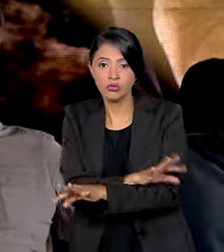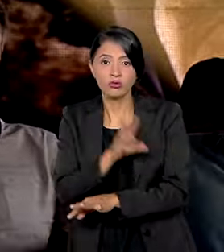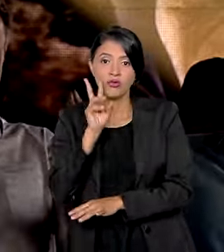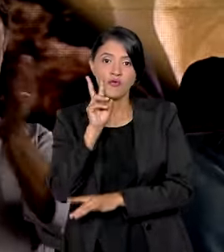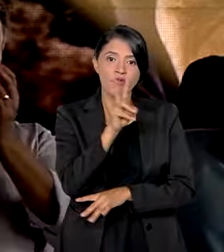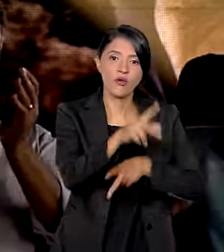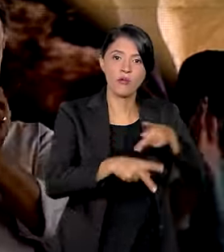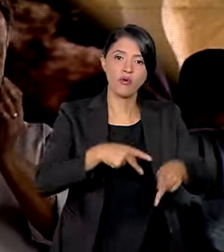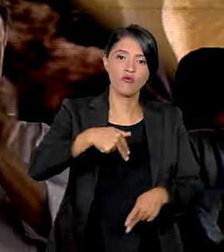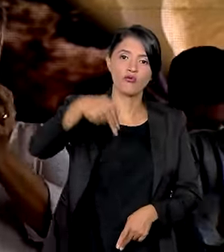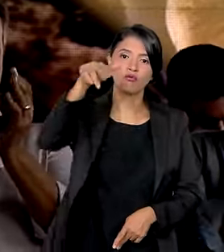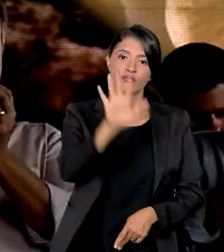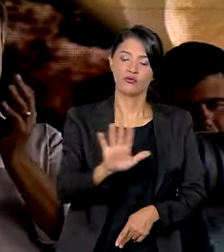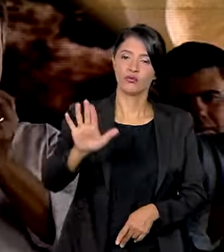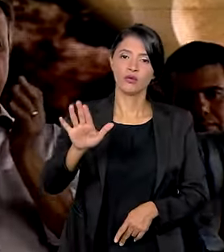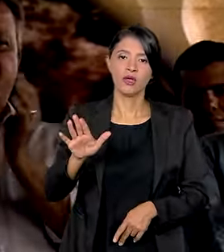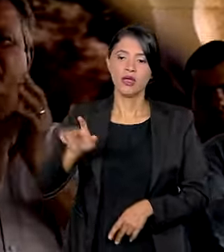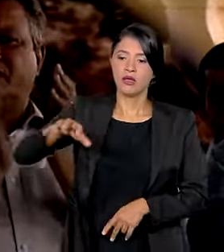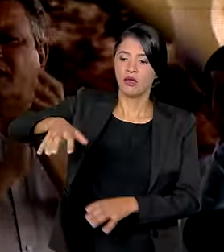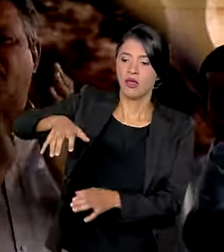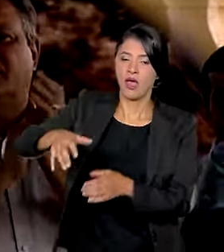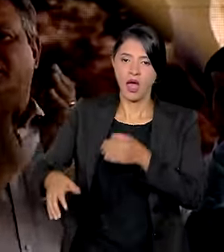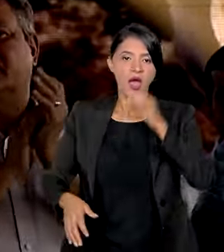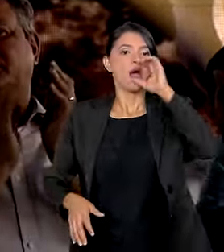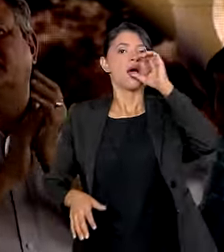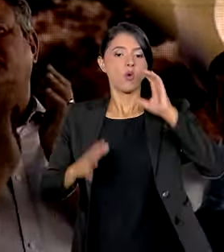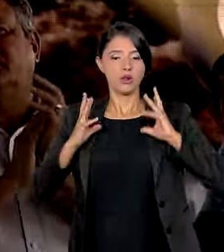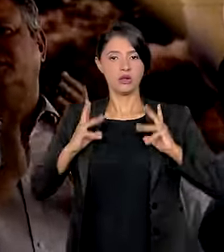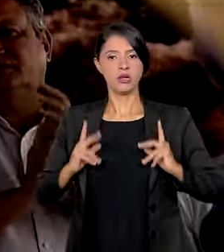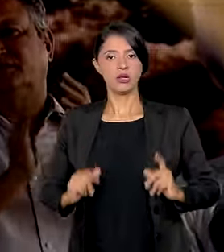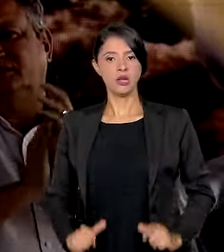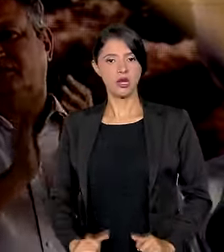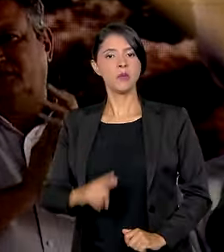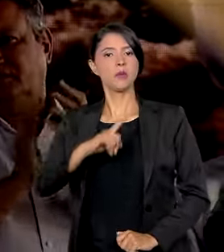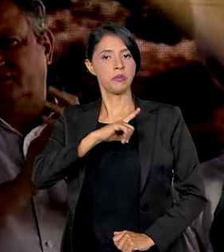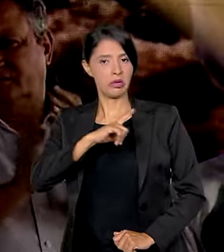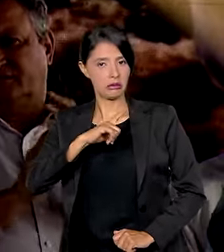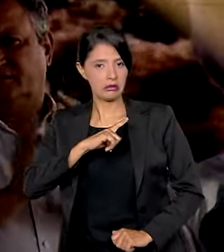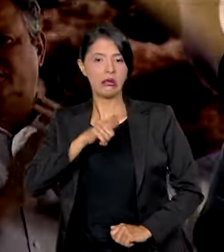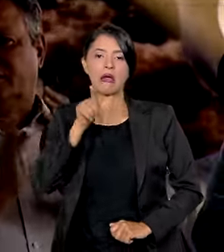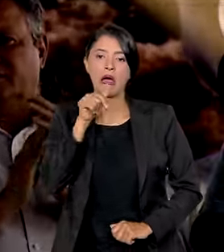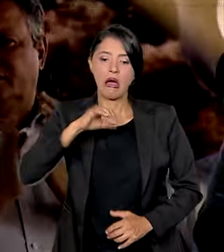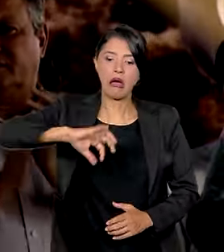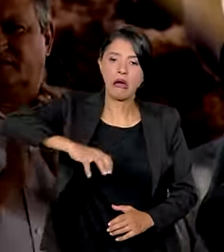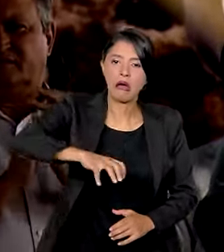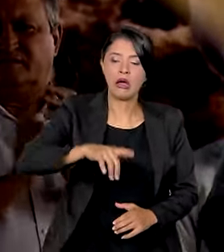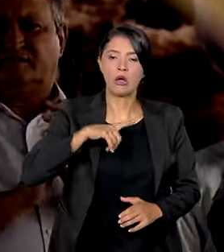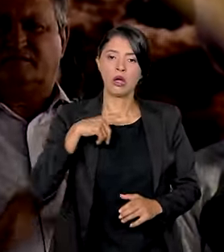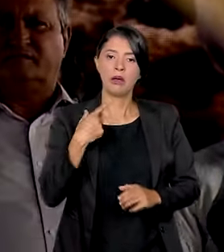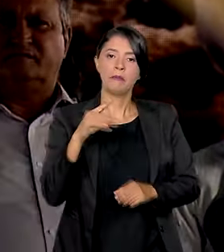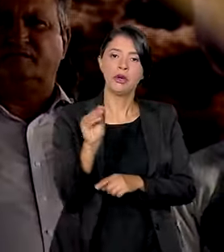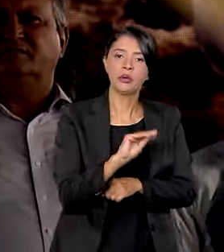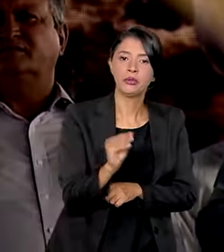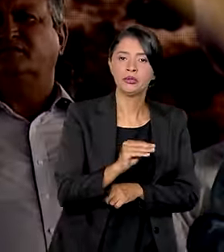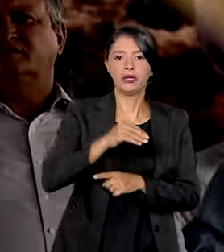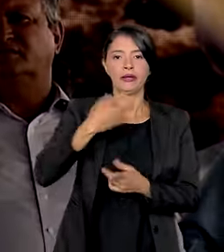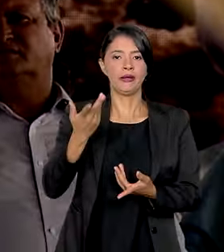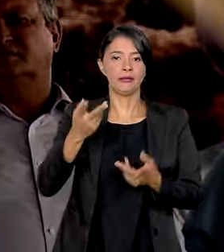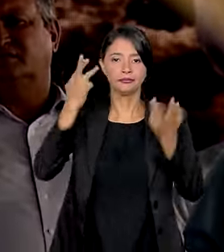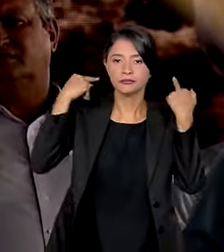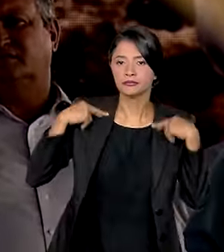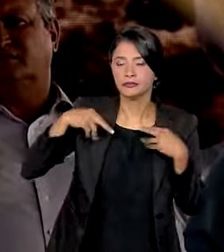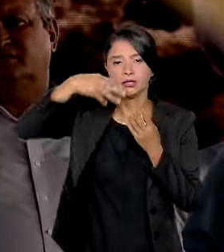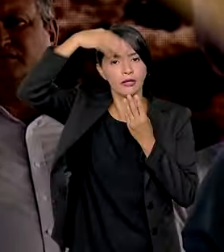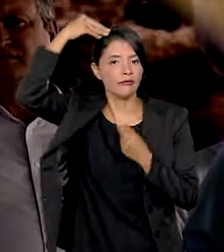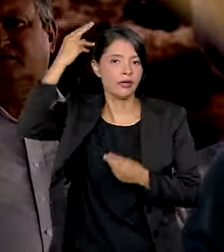realizado ver o povo nordestino tomar água tratada, ter água para cuidar, sabe, da sua cabrinha,